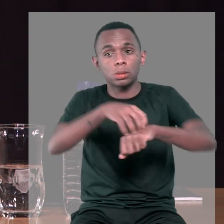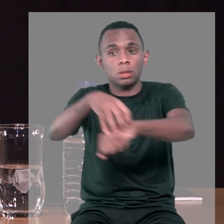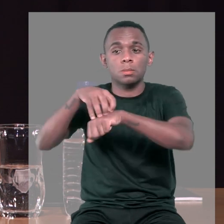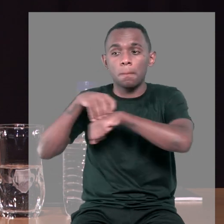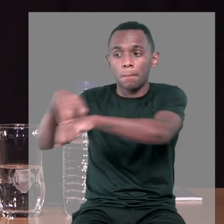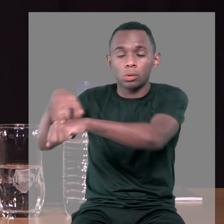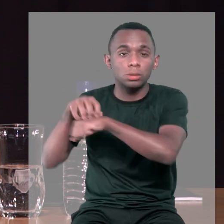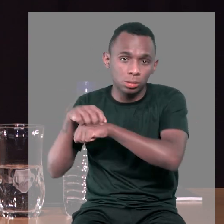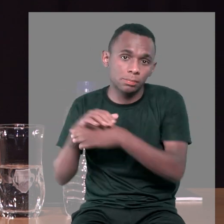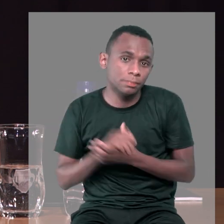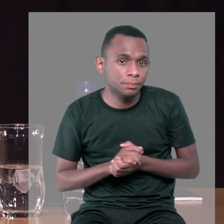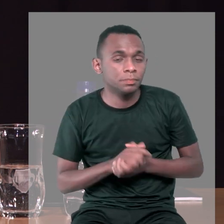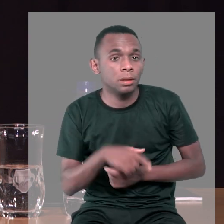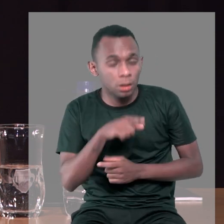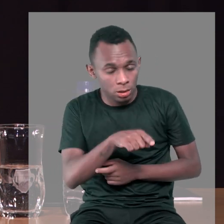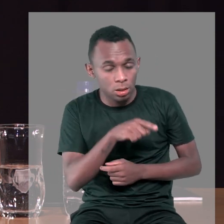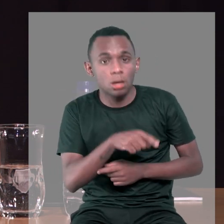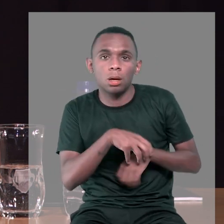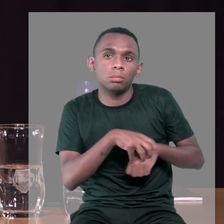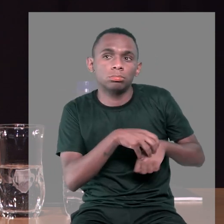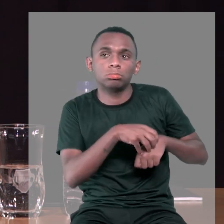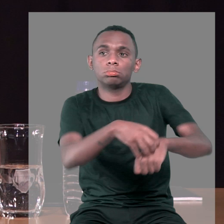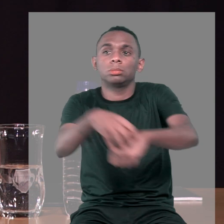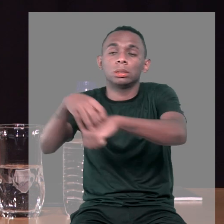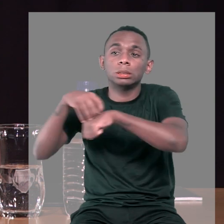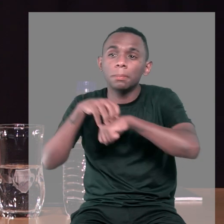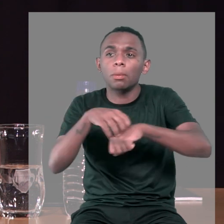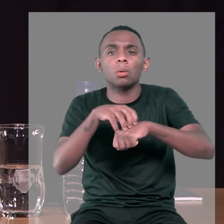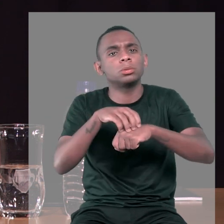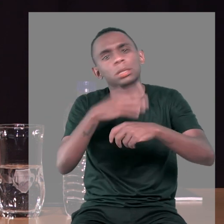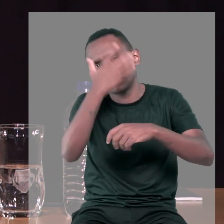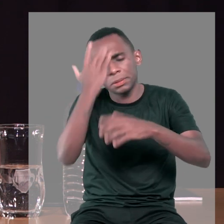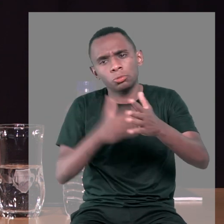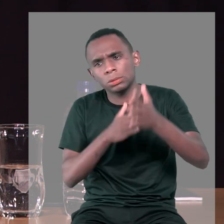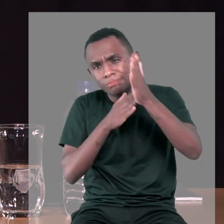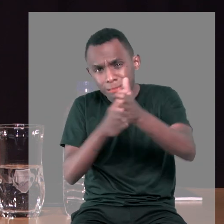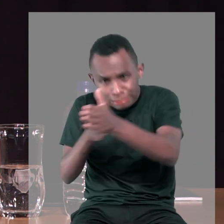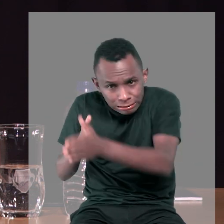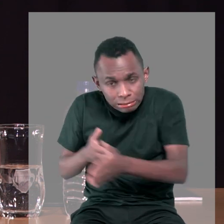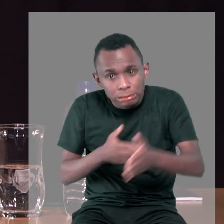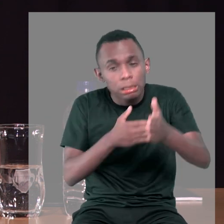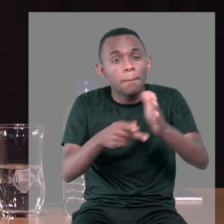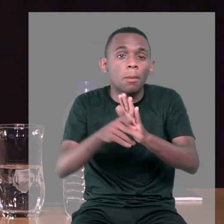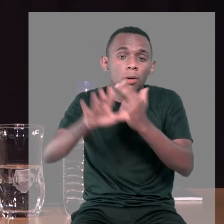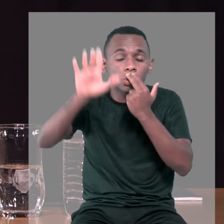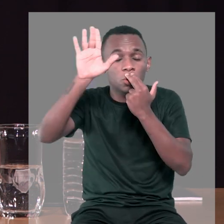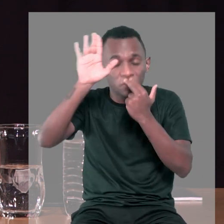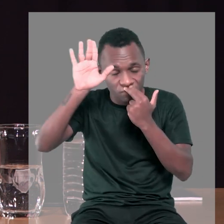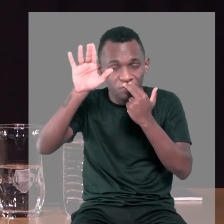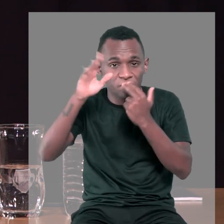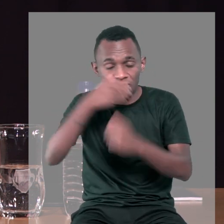só. E esse transporte, em geral, consistia